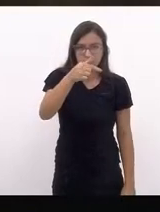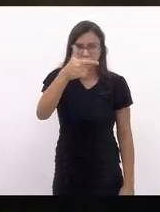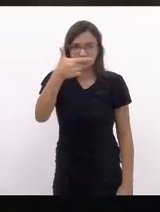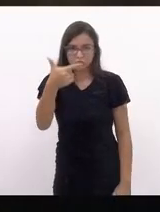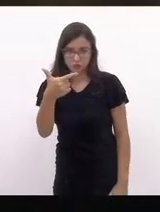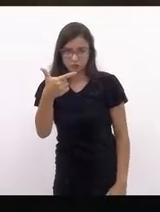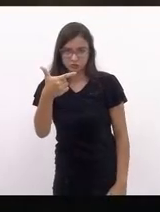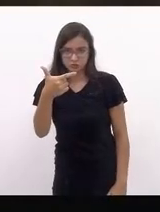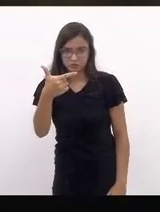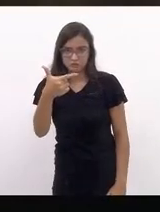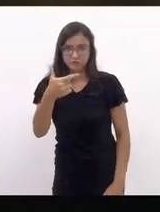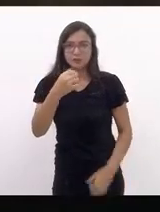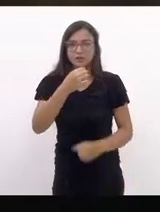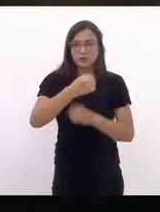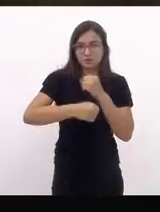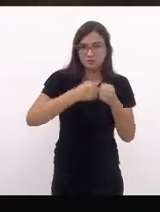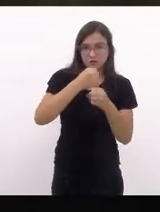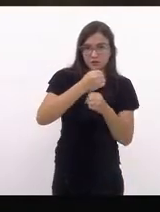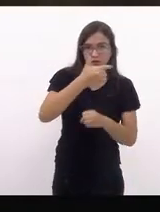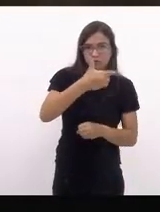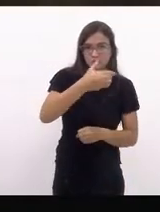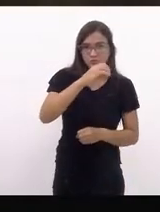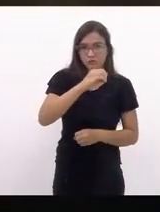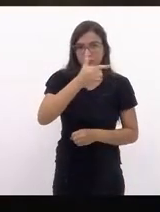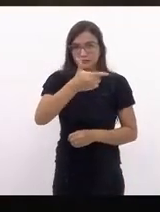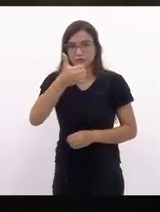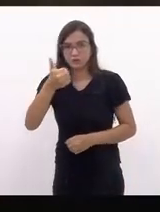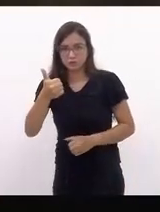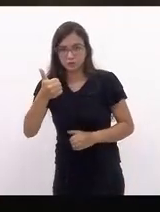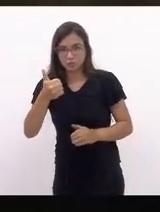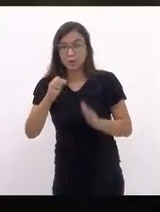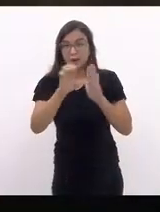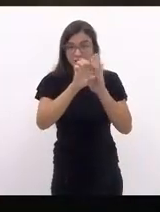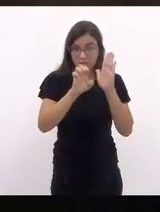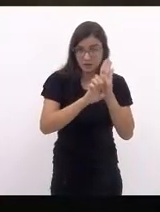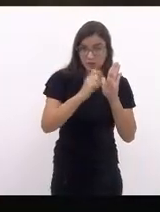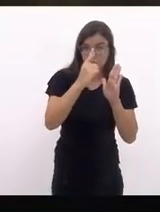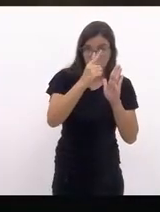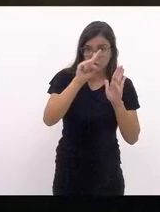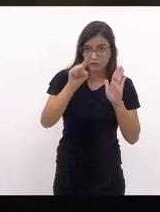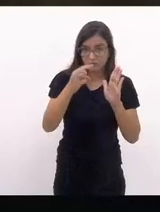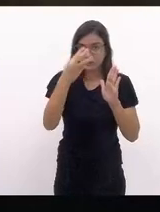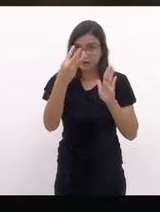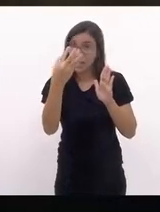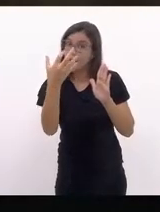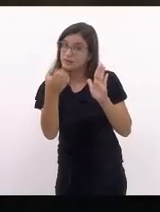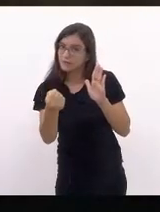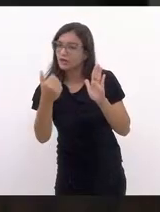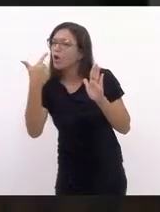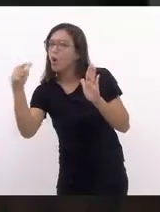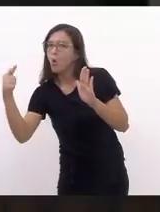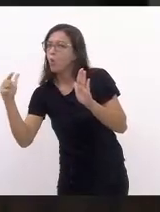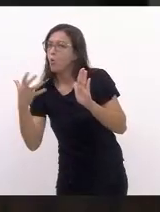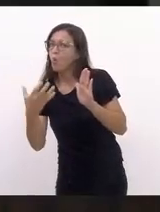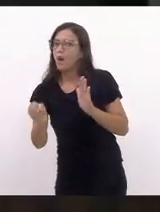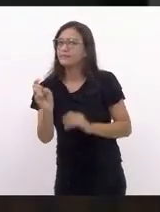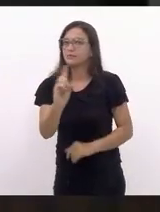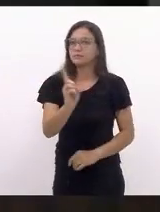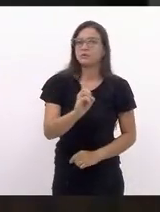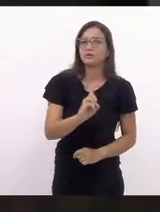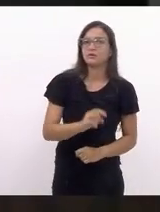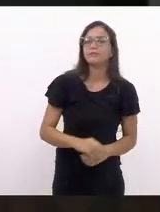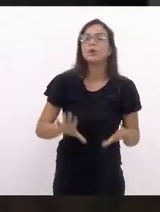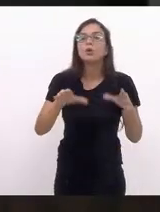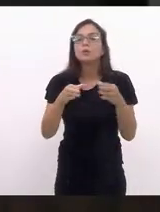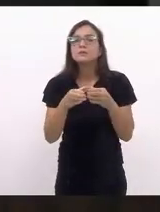2021 é favorável às emendas 1 e 3 e contrário até mais ou menos da Comissão da pessoa com deficiência